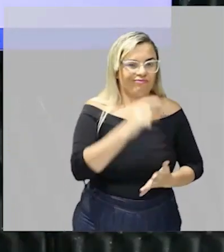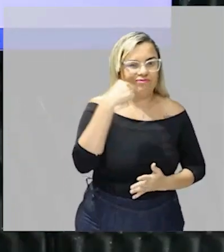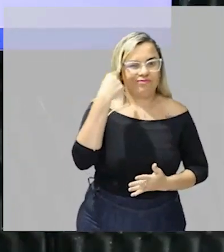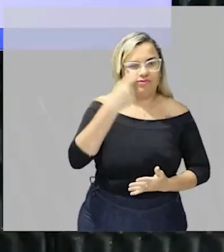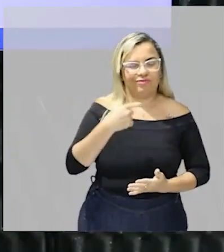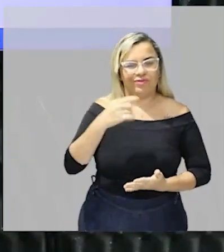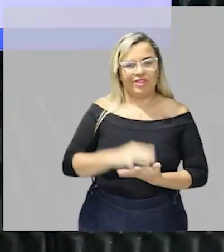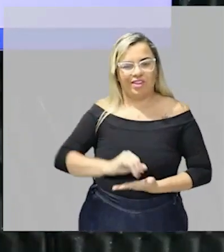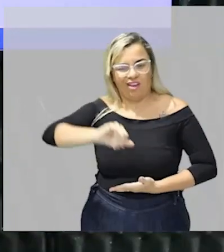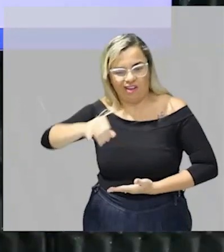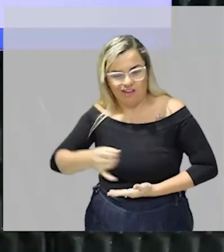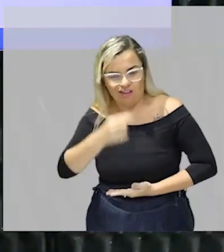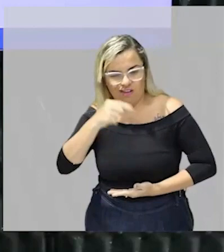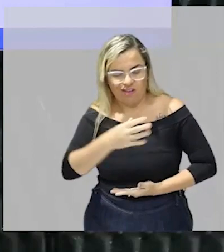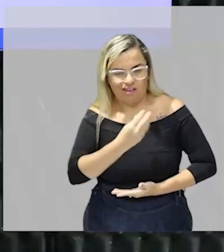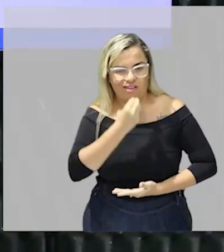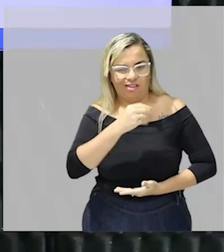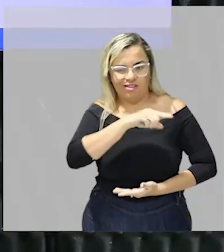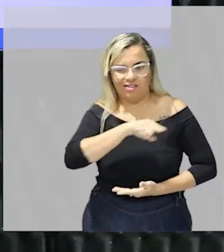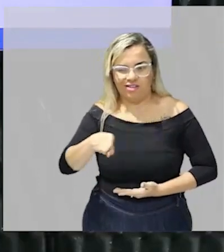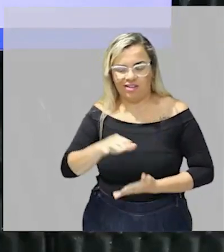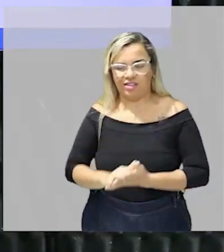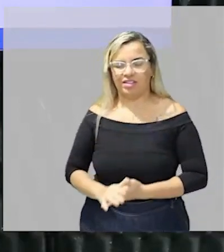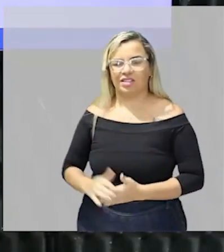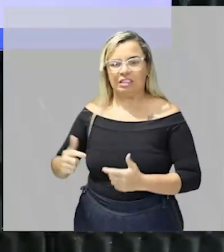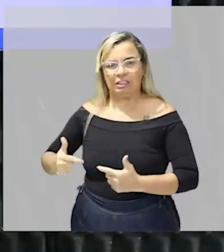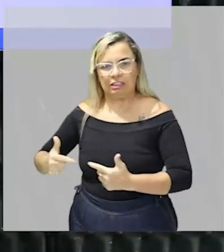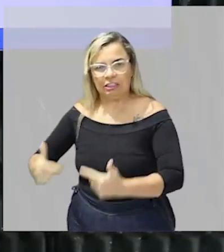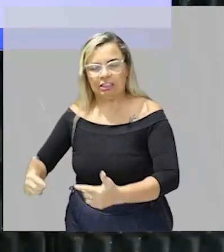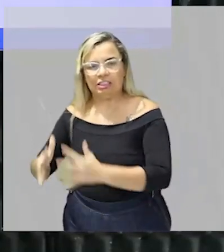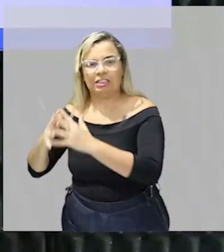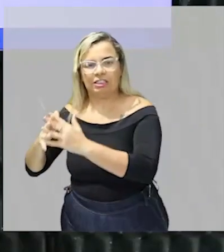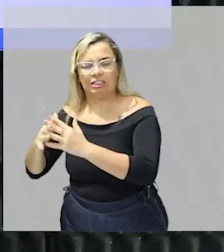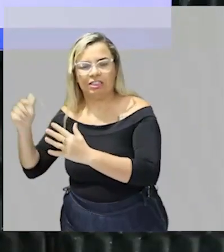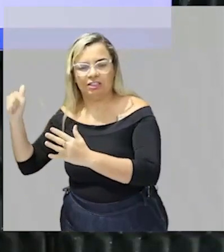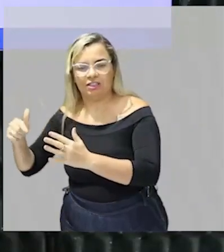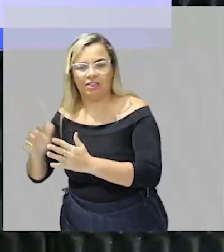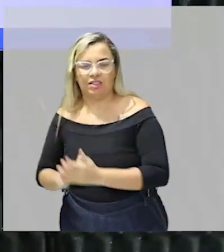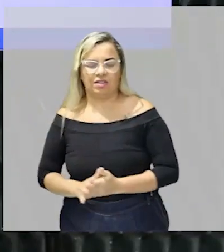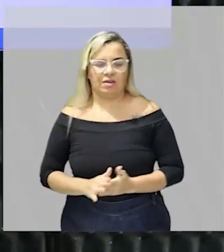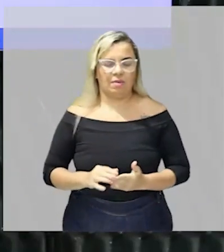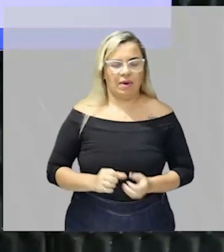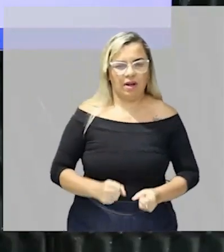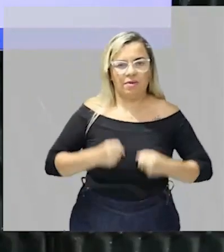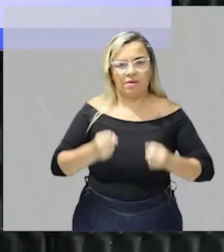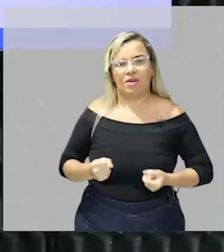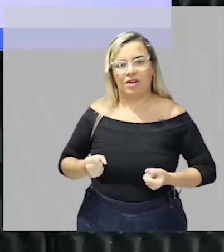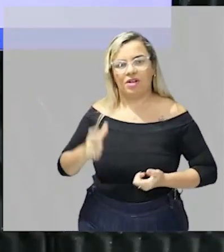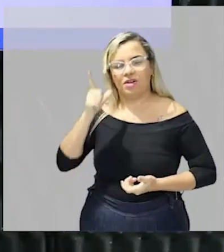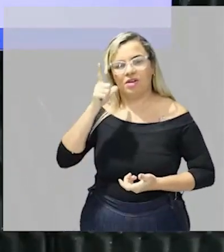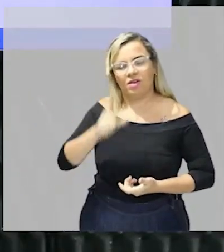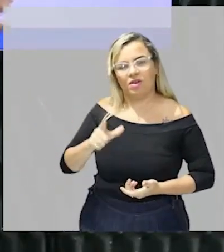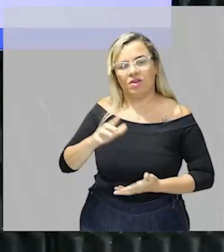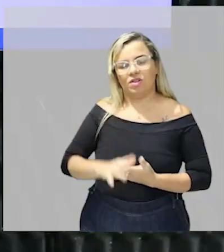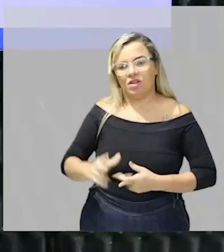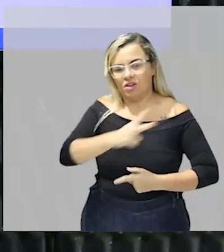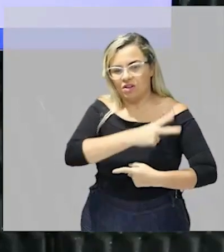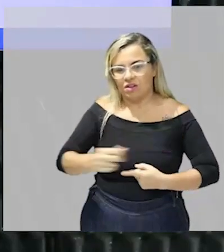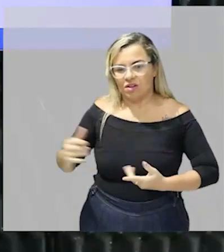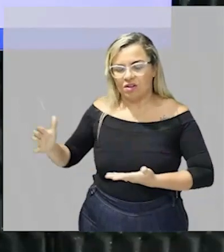aproveitaram dessas rivalidades para poder exercer o processo de conquista. Pelo menos esse é um